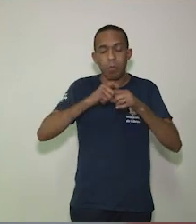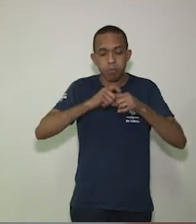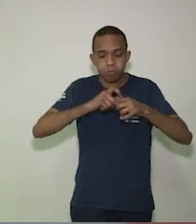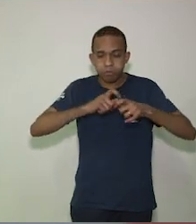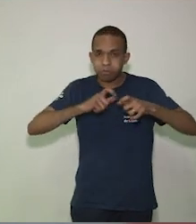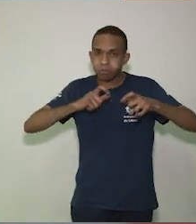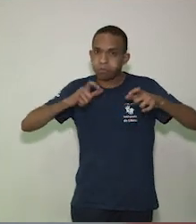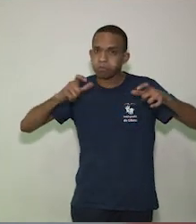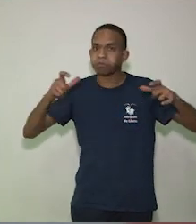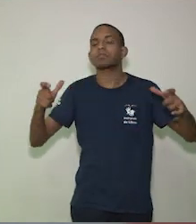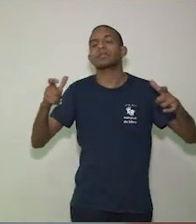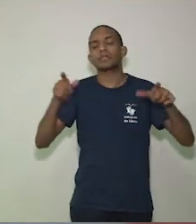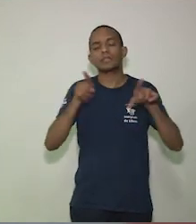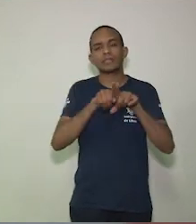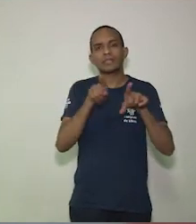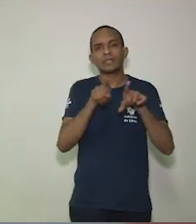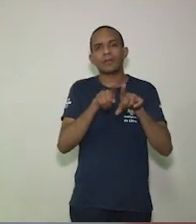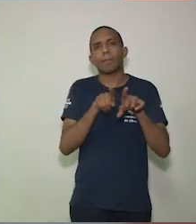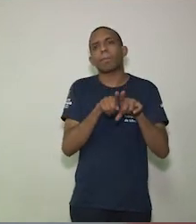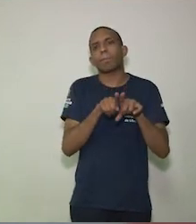a mesma